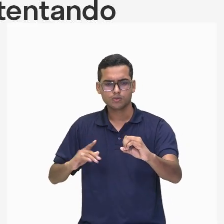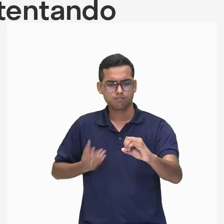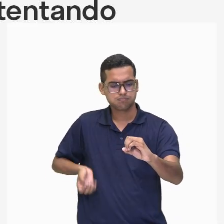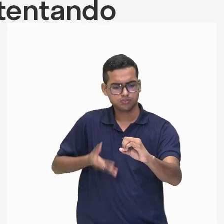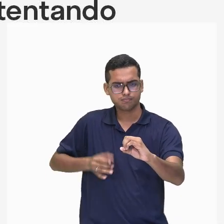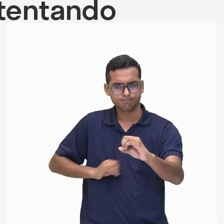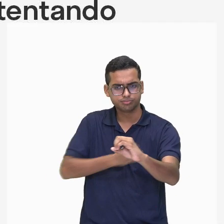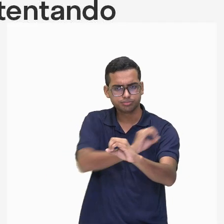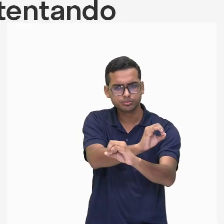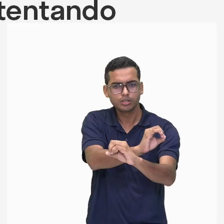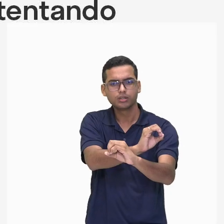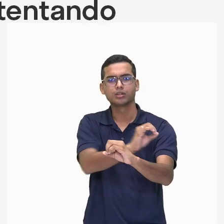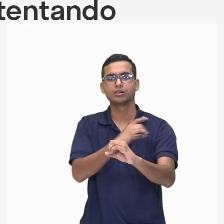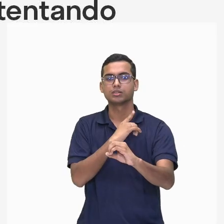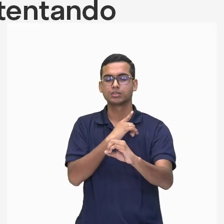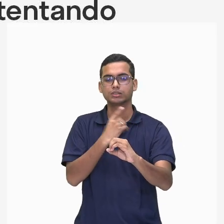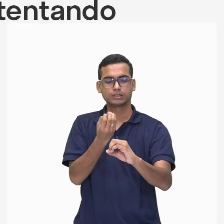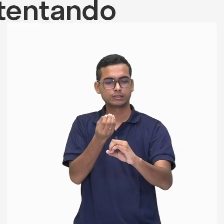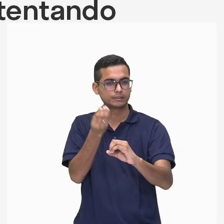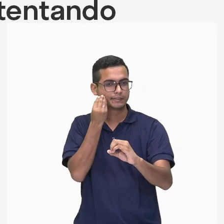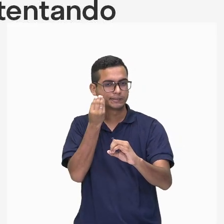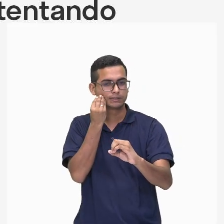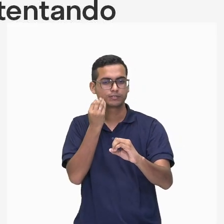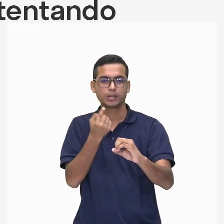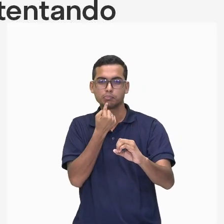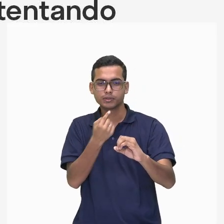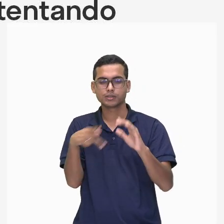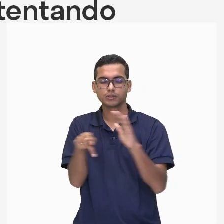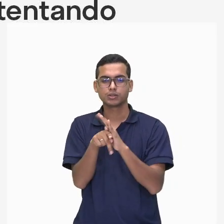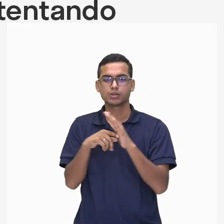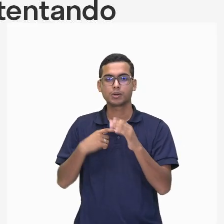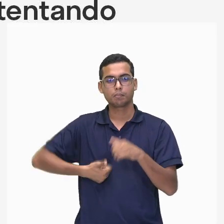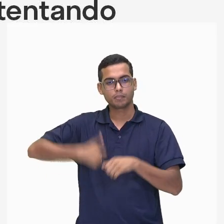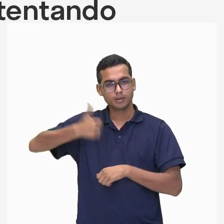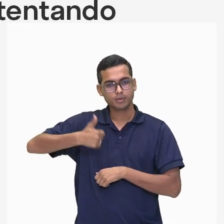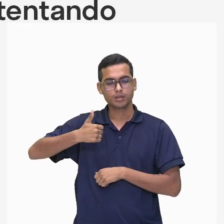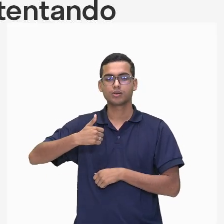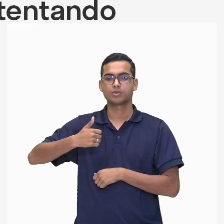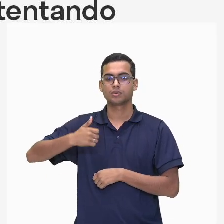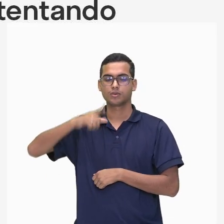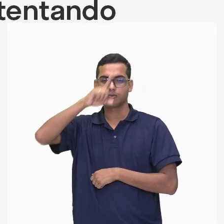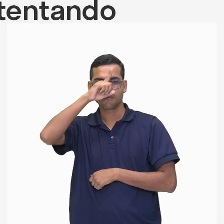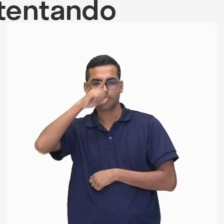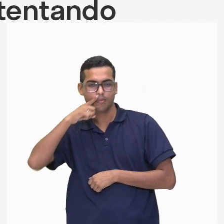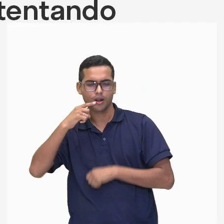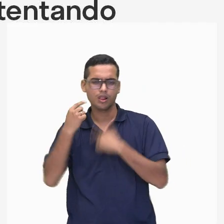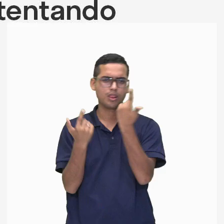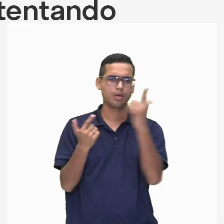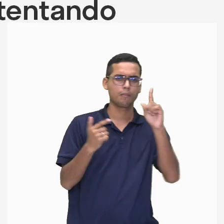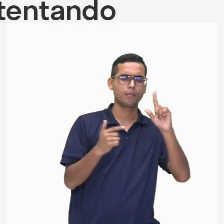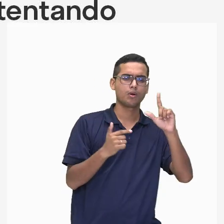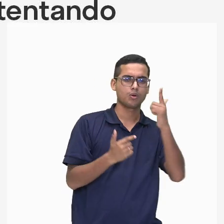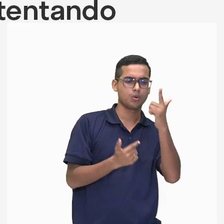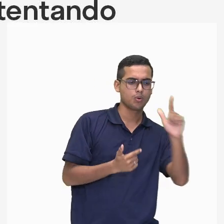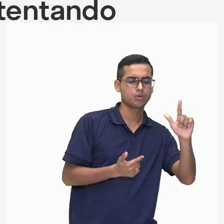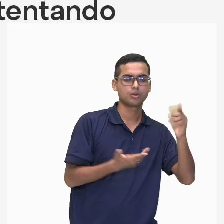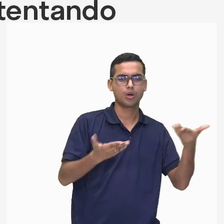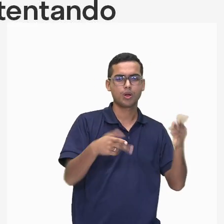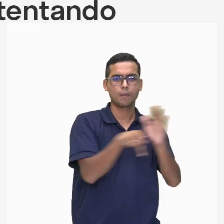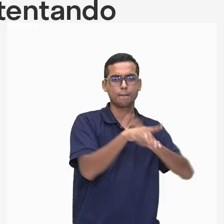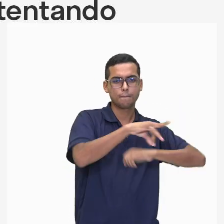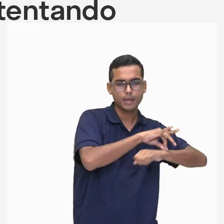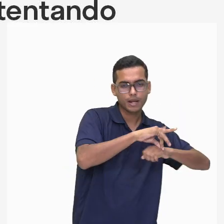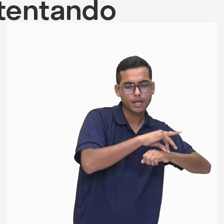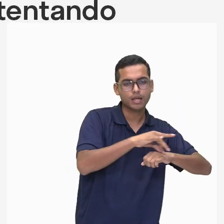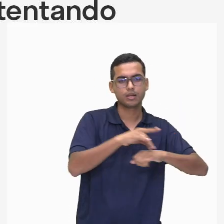jogadores vão jogar alternado. Primeiro joga o amarelo, depois joga o preto, depois o amarelo de novo, depois o